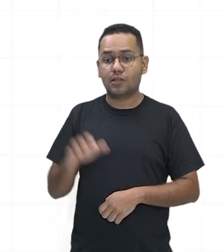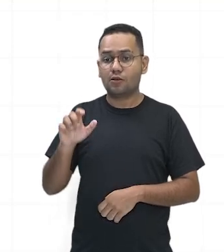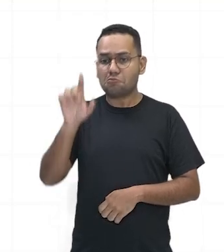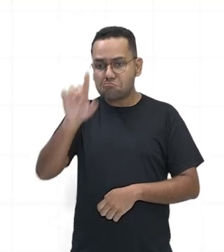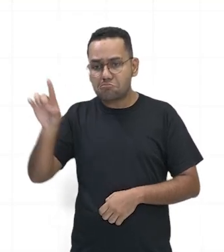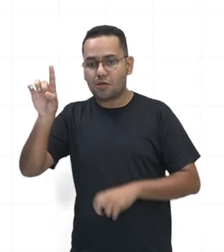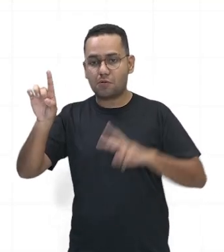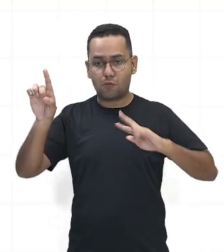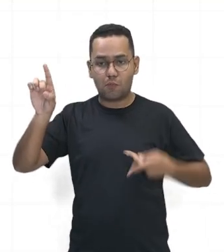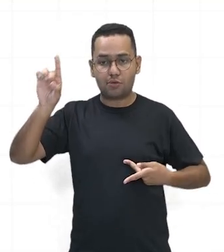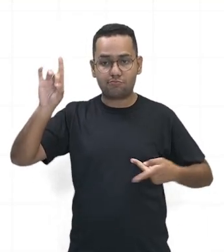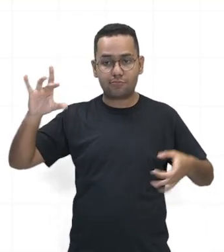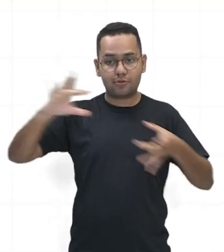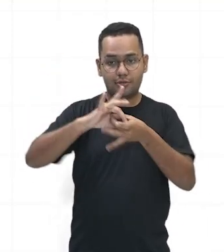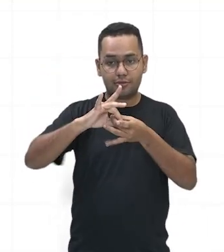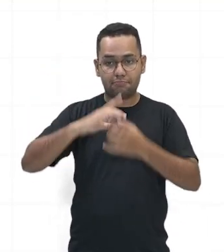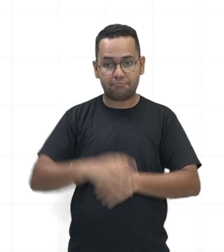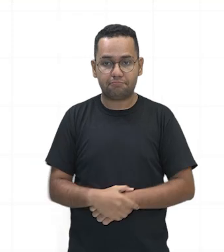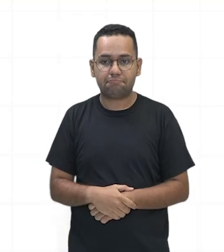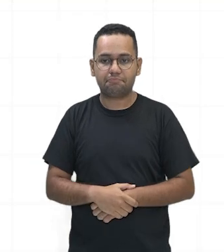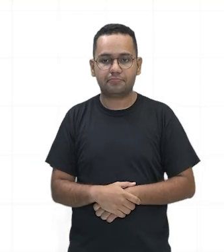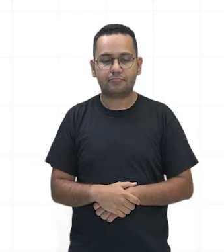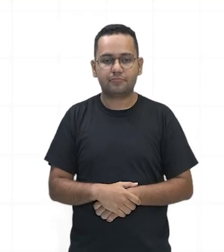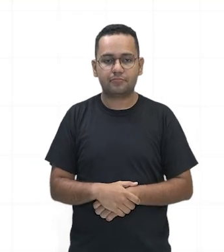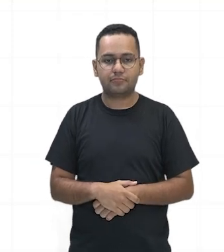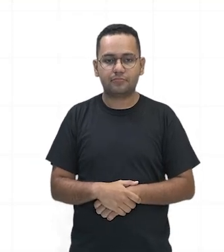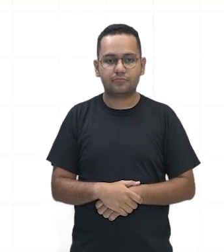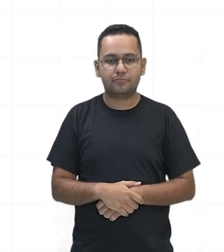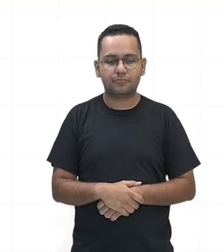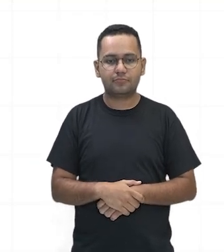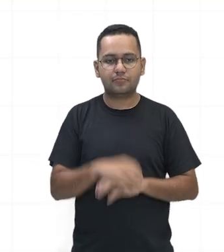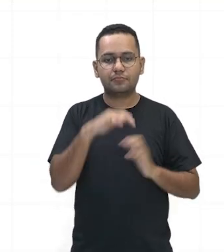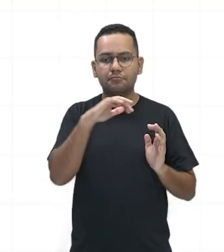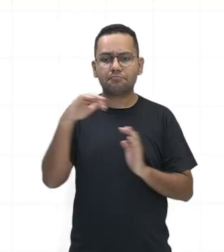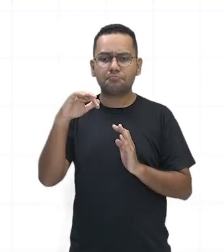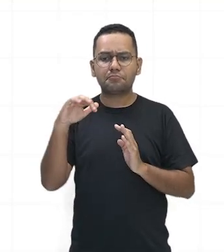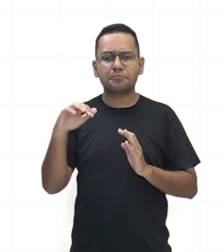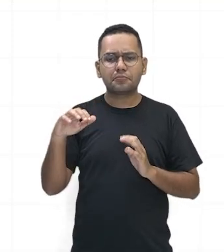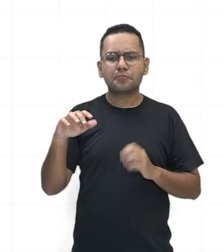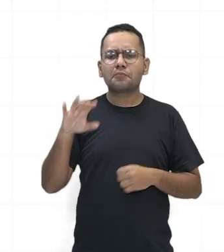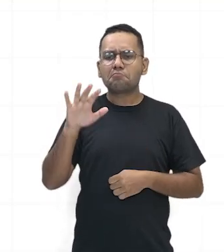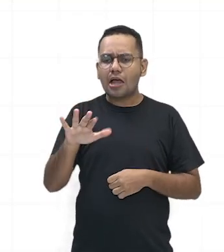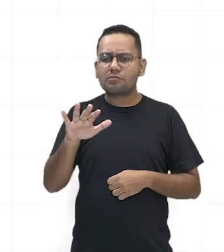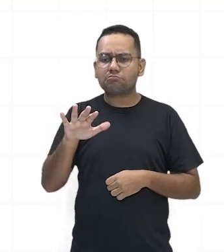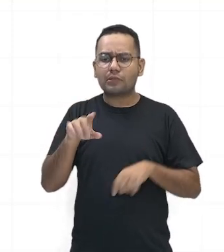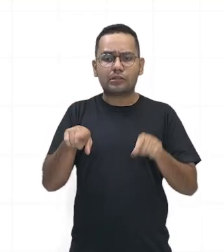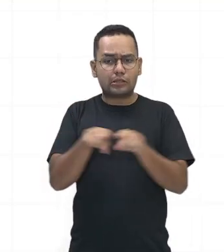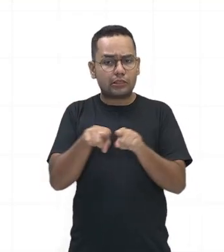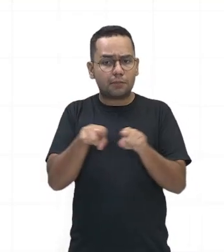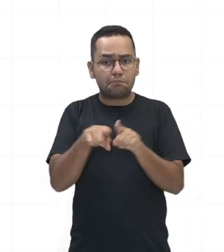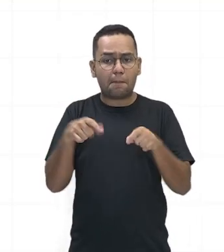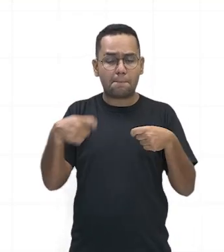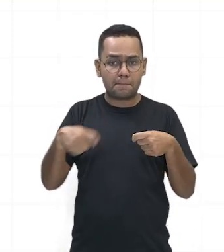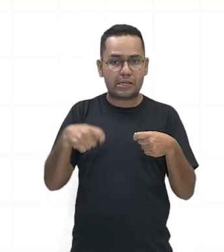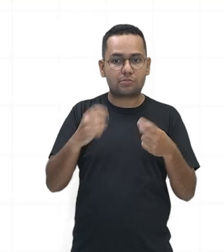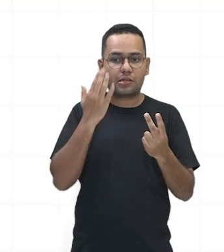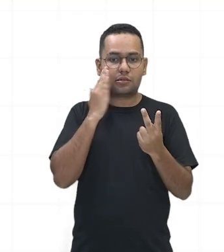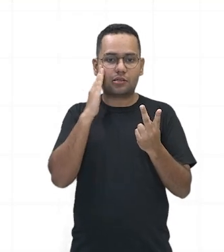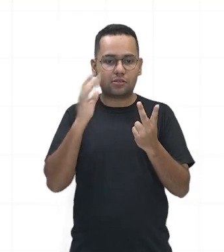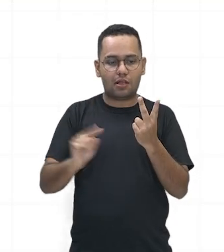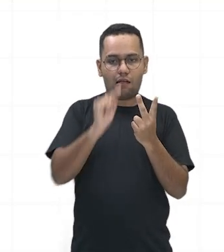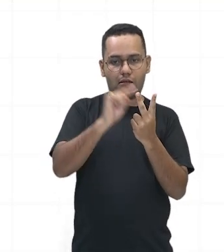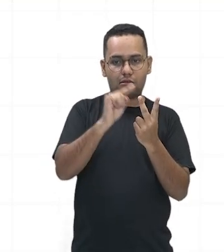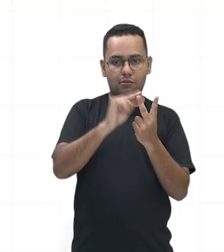Por outro lado, todas as religiões levam em consideração o aspecto da sua ecoteologia,